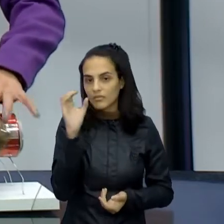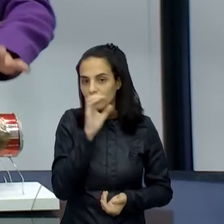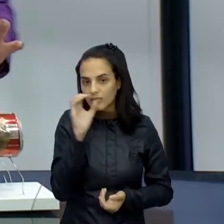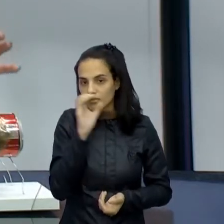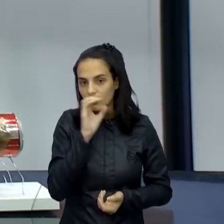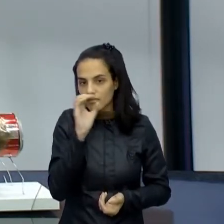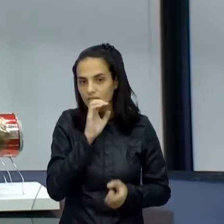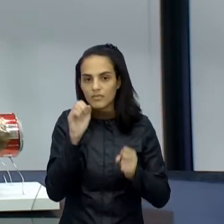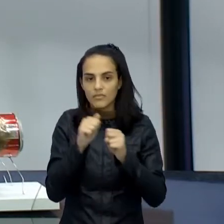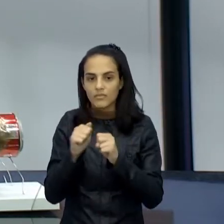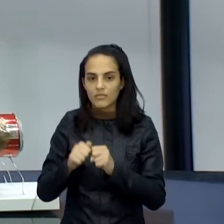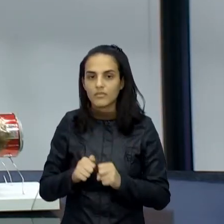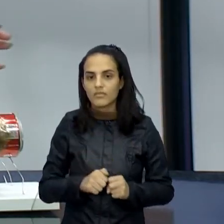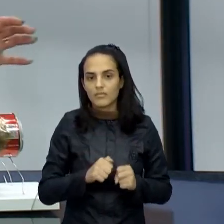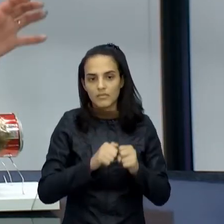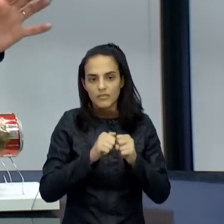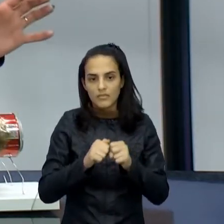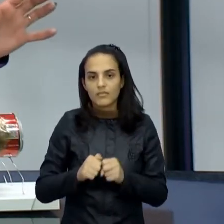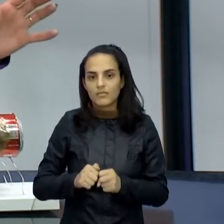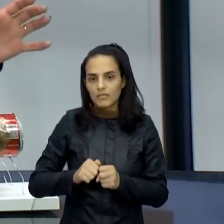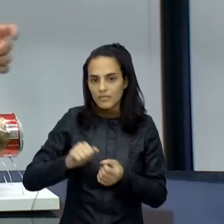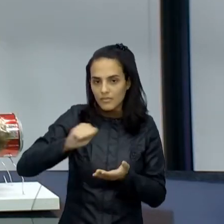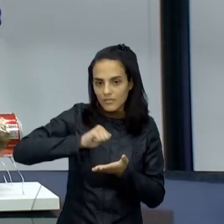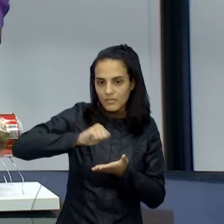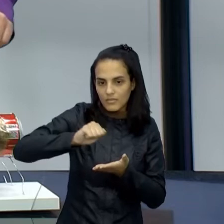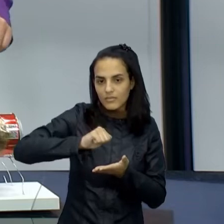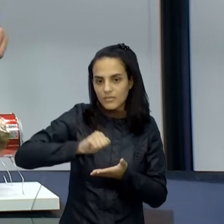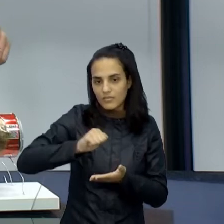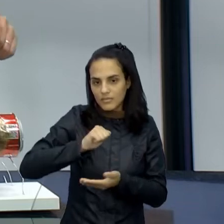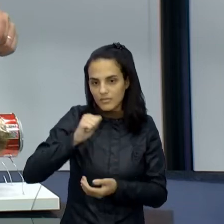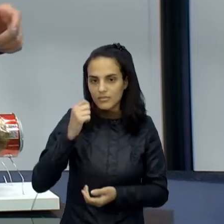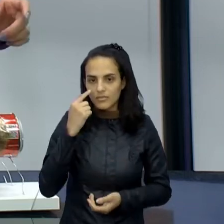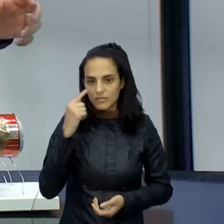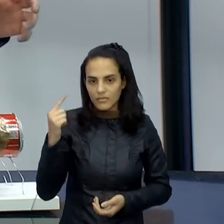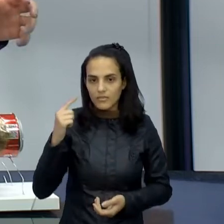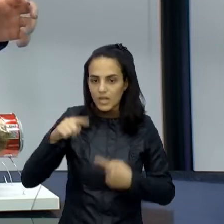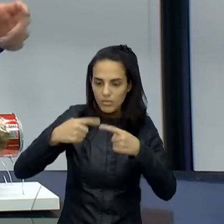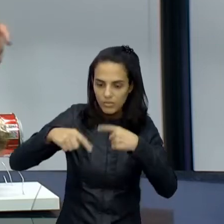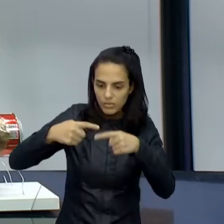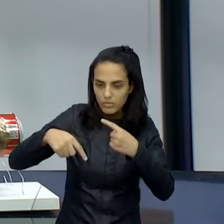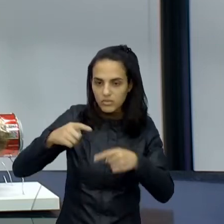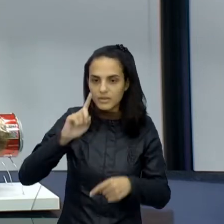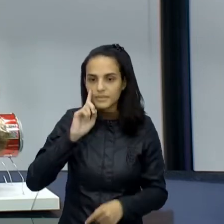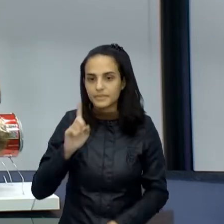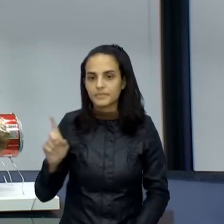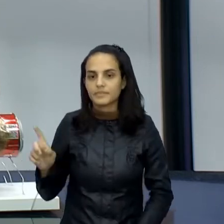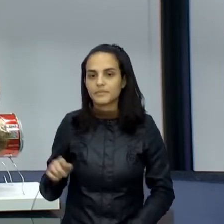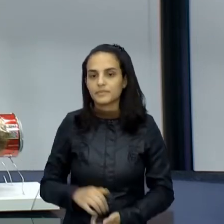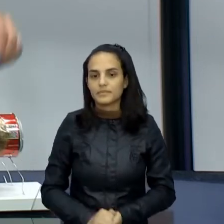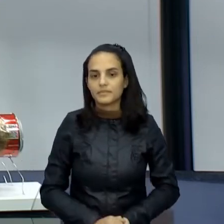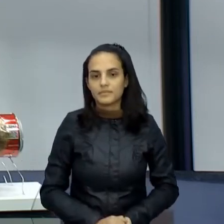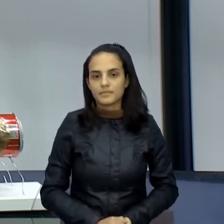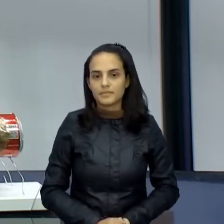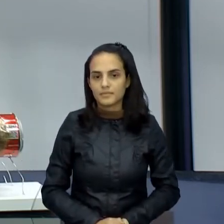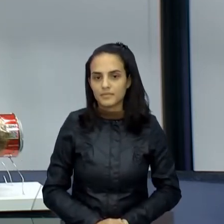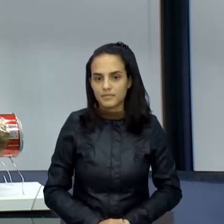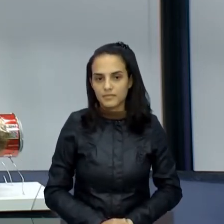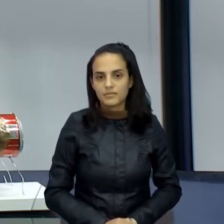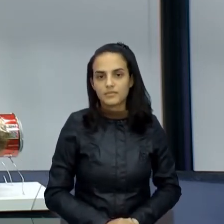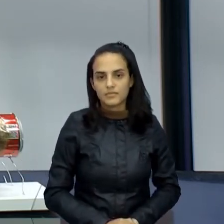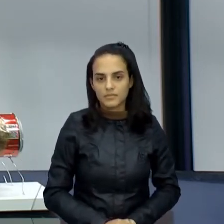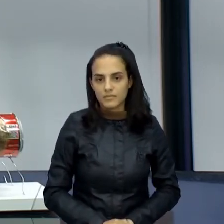vai fazer isso que eu estou fazendo com a mão aqui, tá certo? Vai fazer o ímã ficar girando. Na presença de uma turbina,